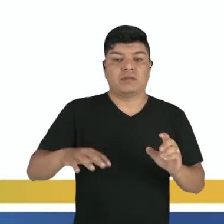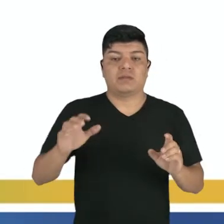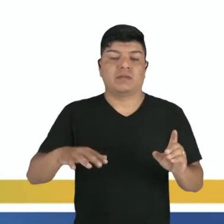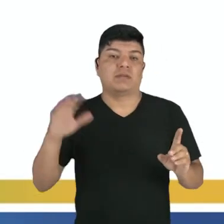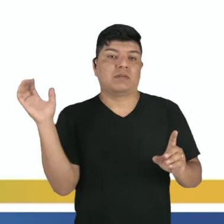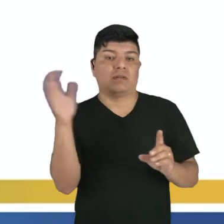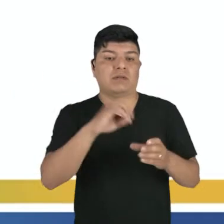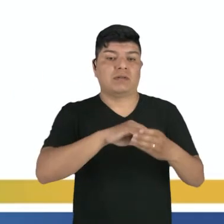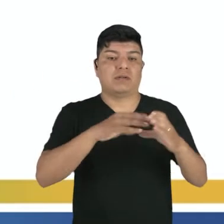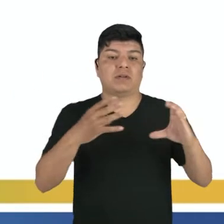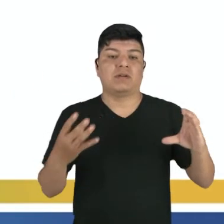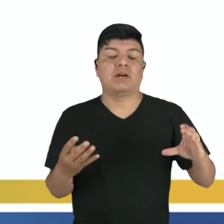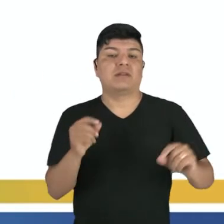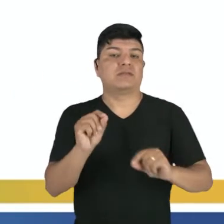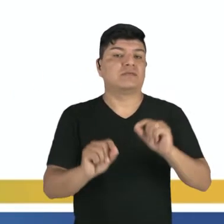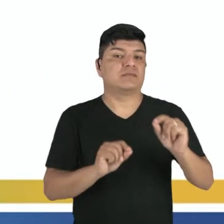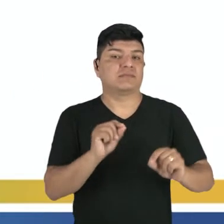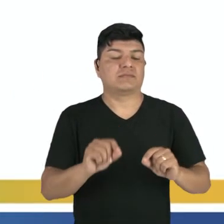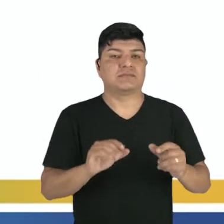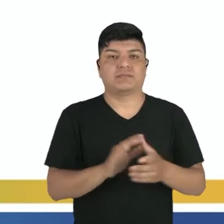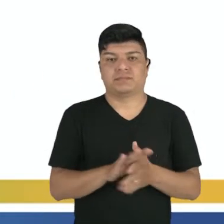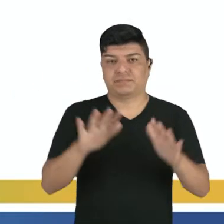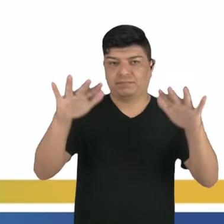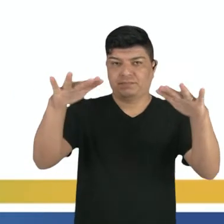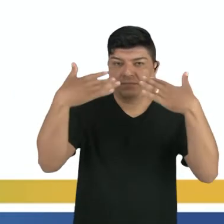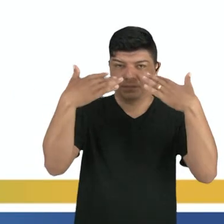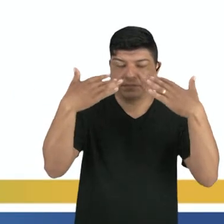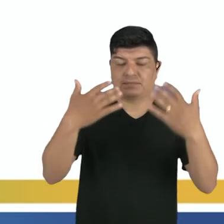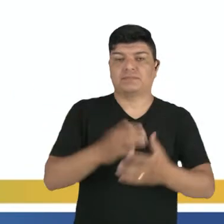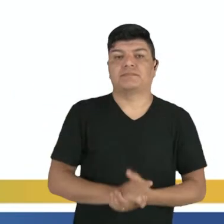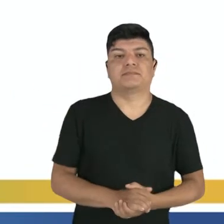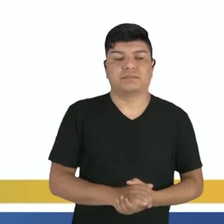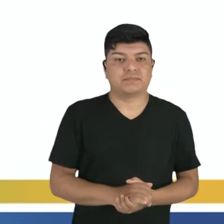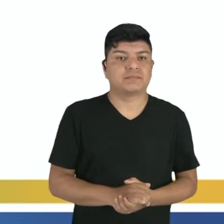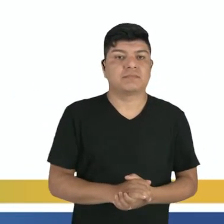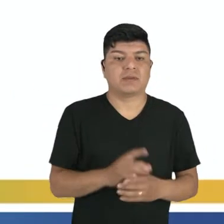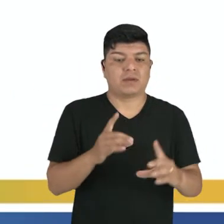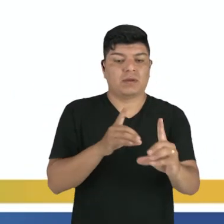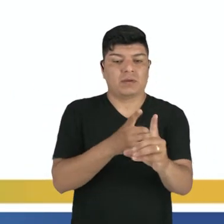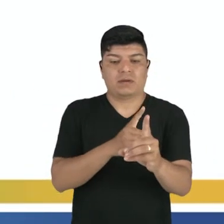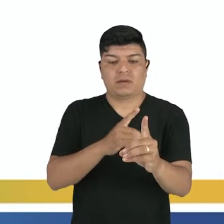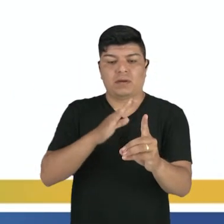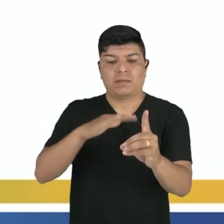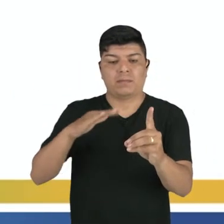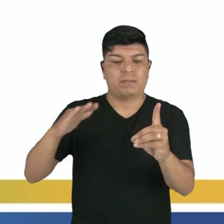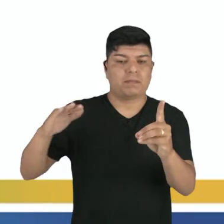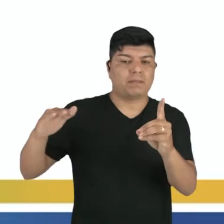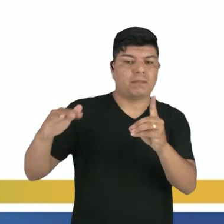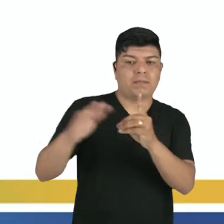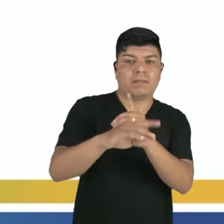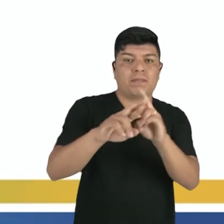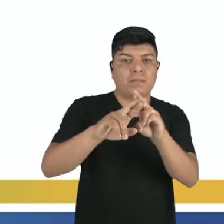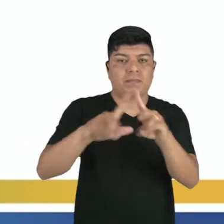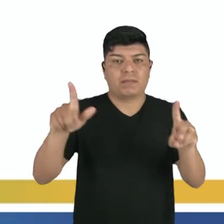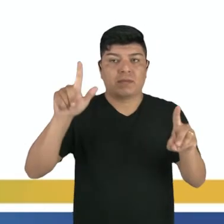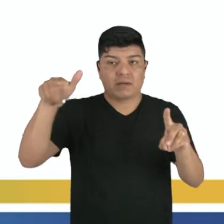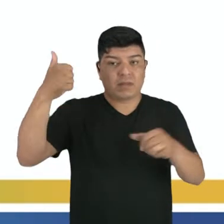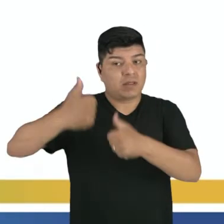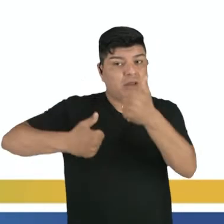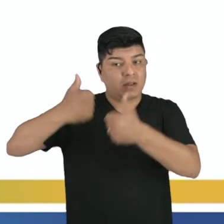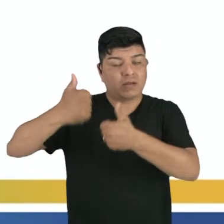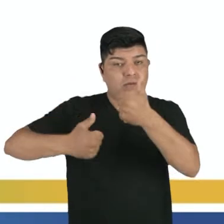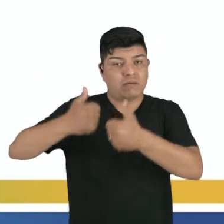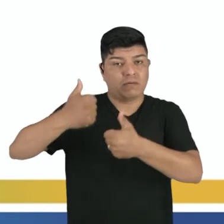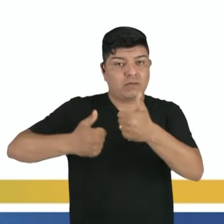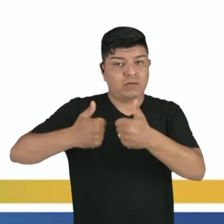caracteriza o princípio de galerito ambiente comigo Olha só o drible no handebol ele é diferente do drible lá no